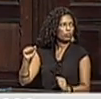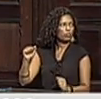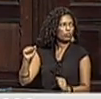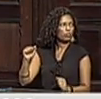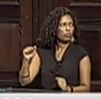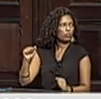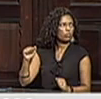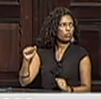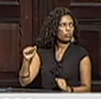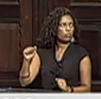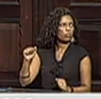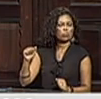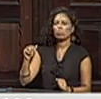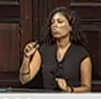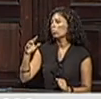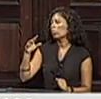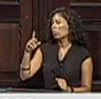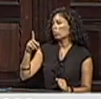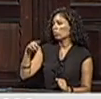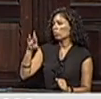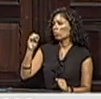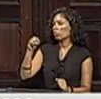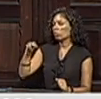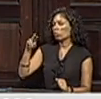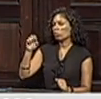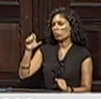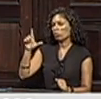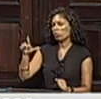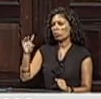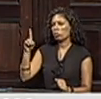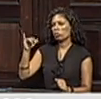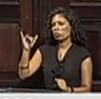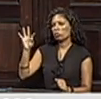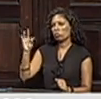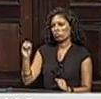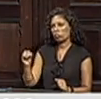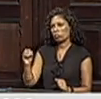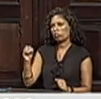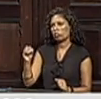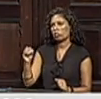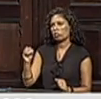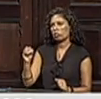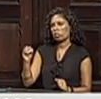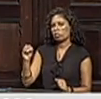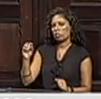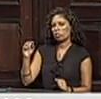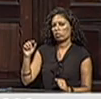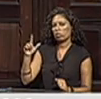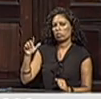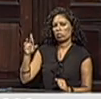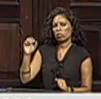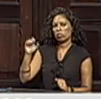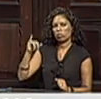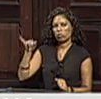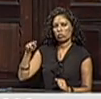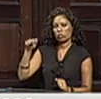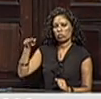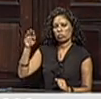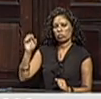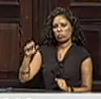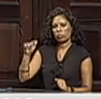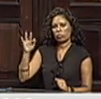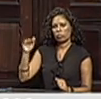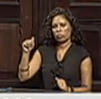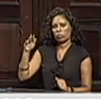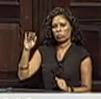Deputado Conte Bittencourt, deputado Coronel Jairo, deputado Dica, deputada enfermeira Rejane, deputado Fábio